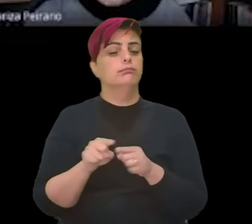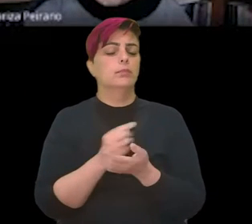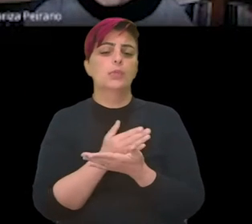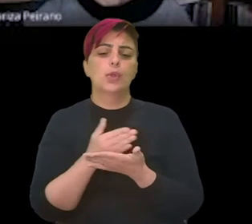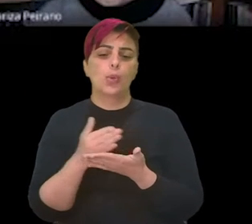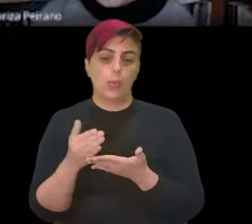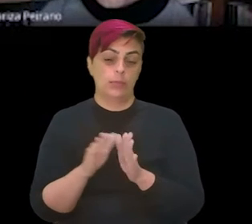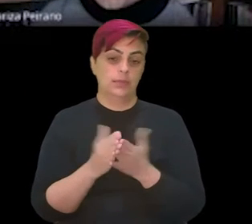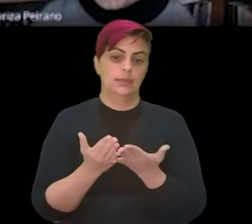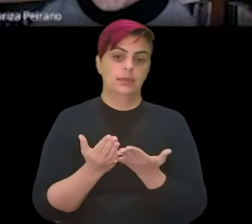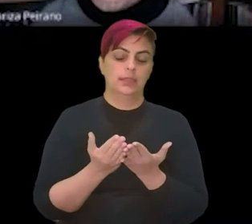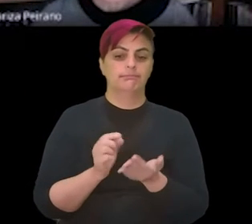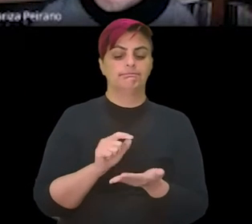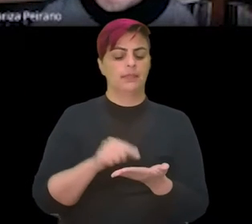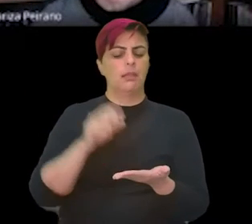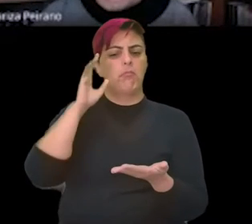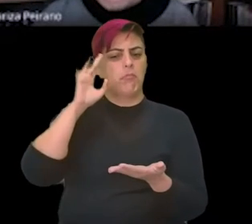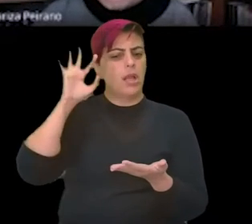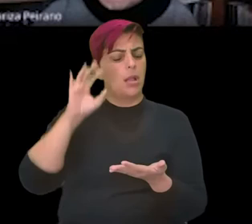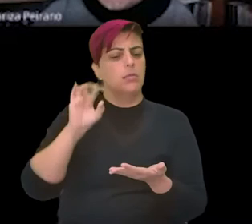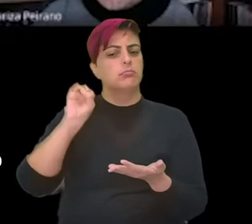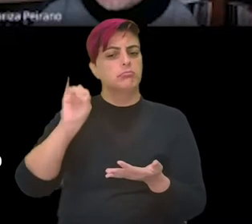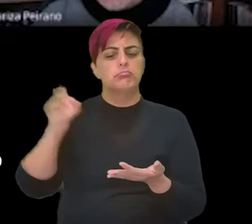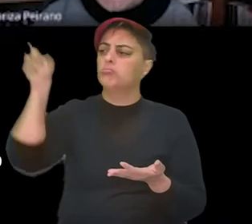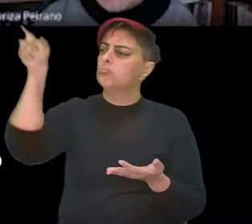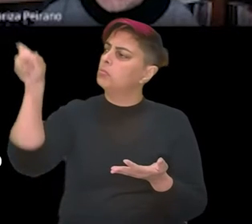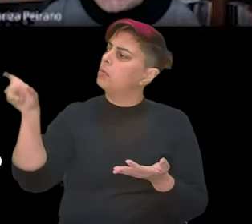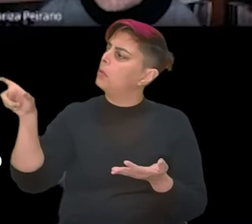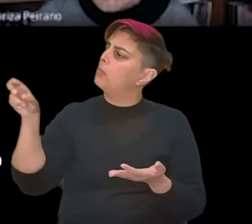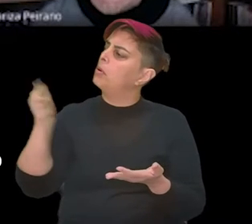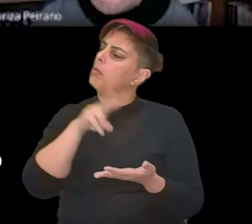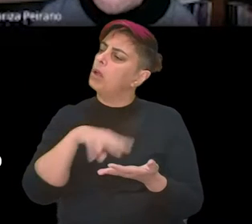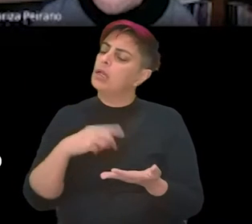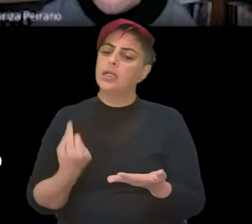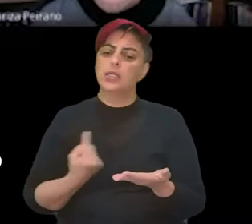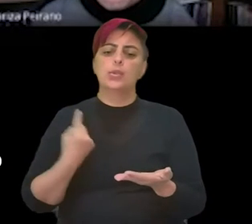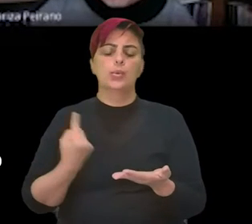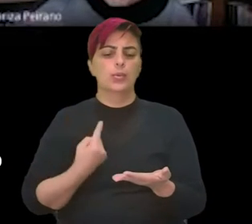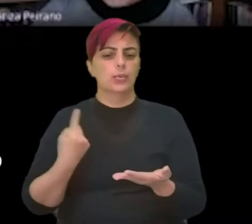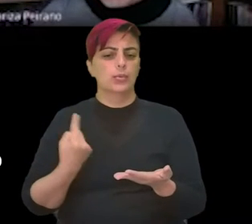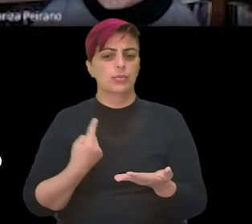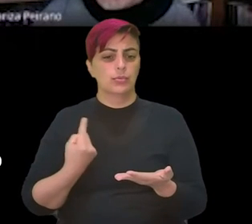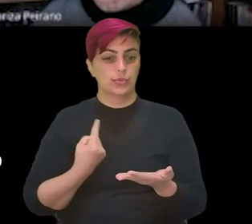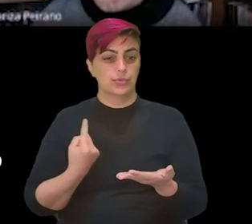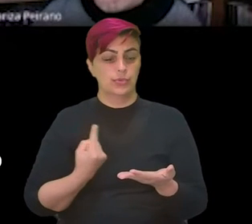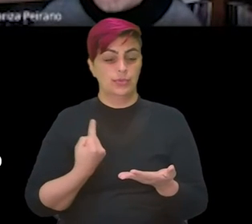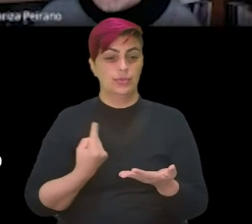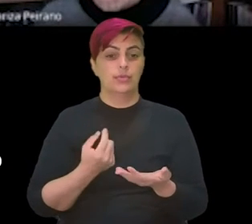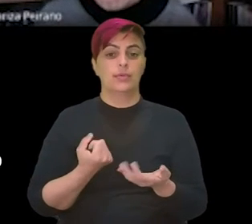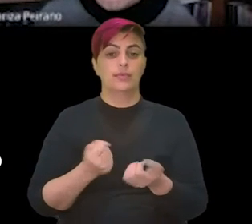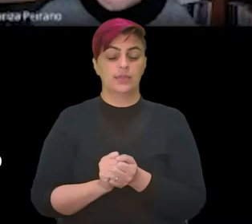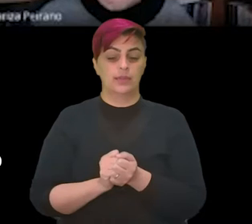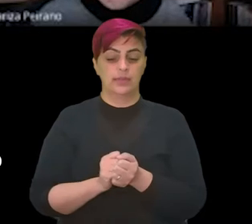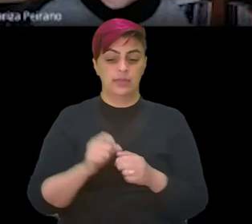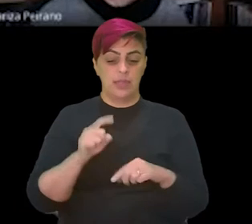diz: imagine-se o leitor sozinho, ele está trazendo o leitor junto a ele, rodeado apenas do